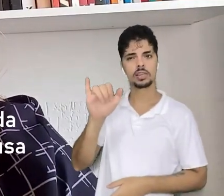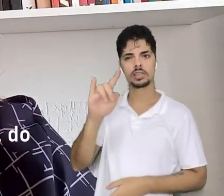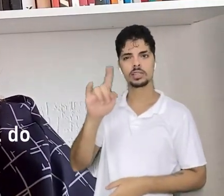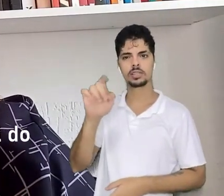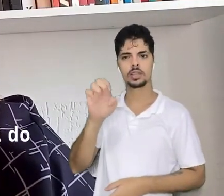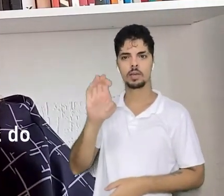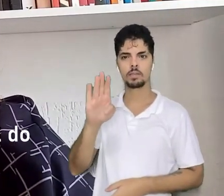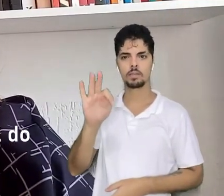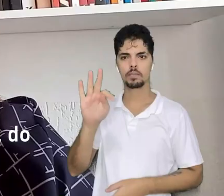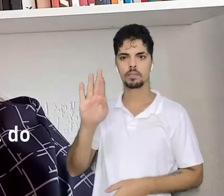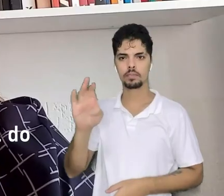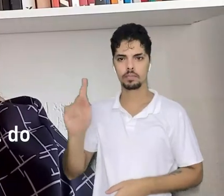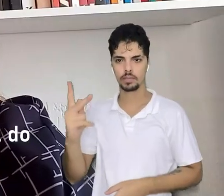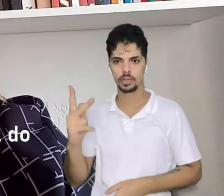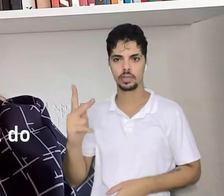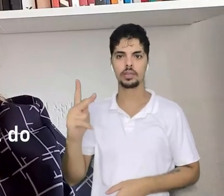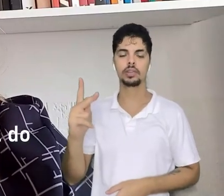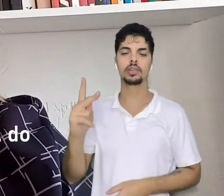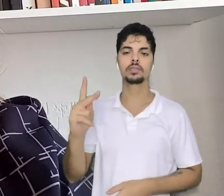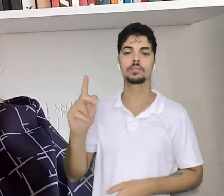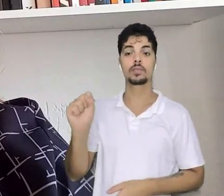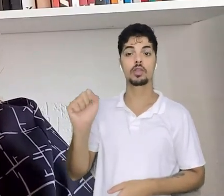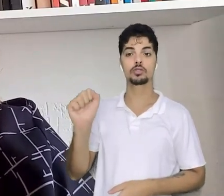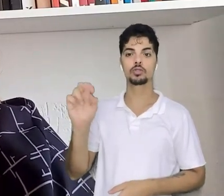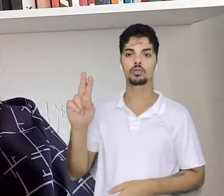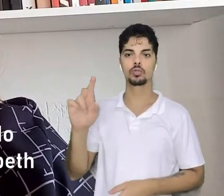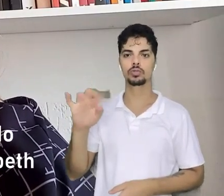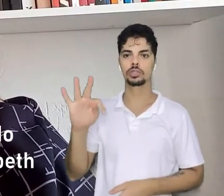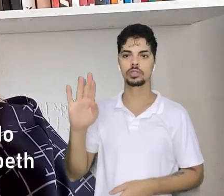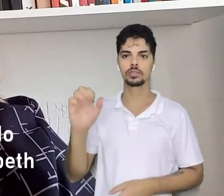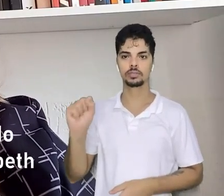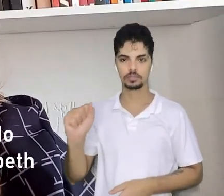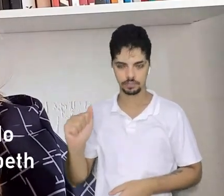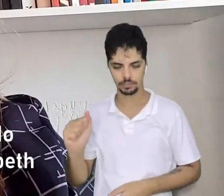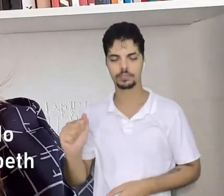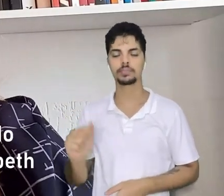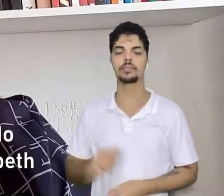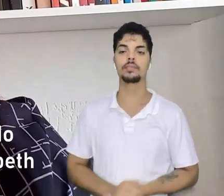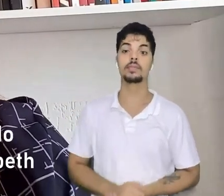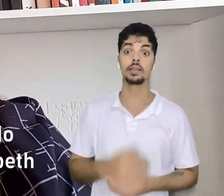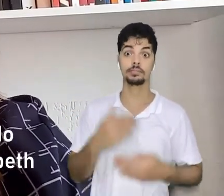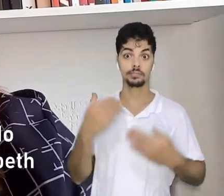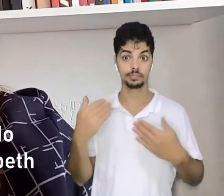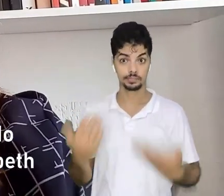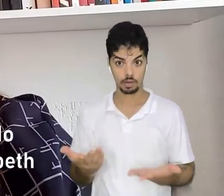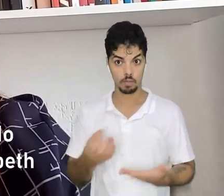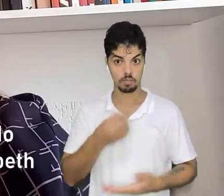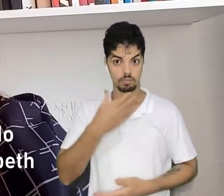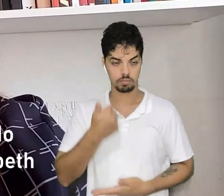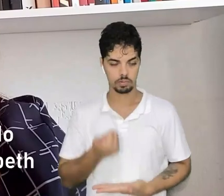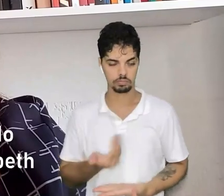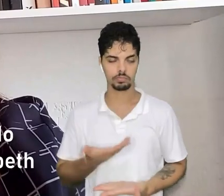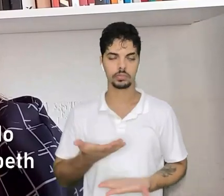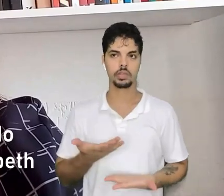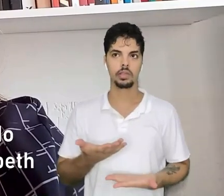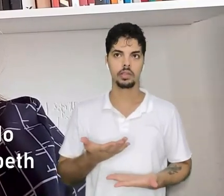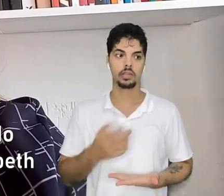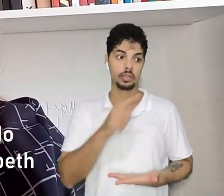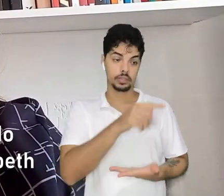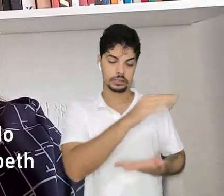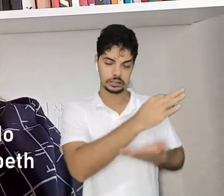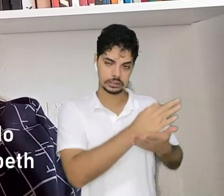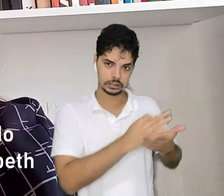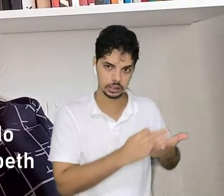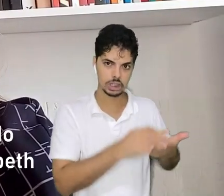Abrantes da Universidade Estadual do Maranhão bom pessoal a partir do texto da professora